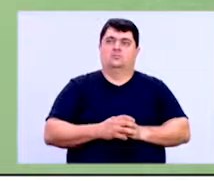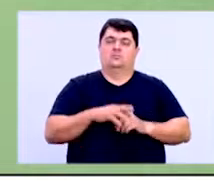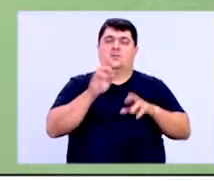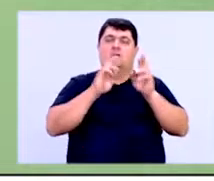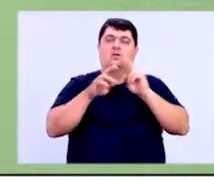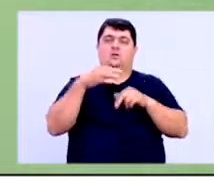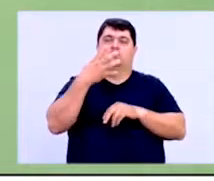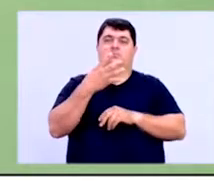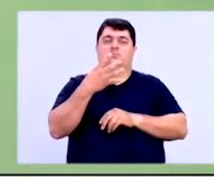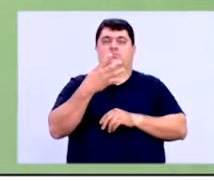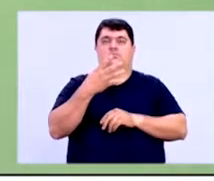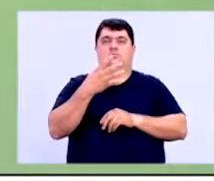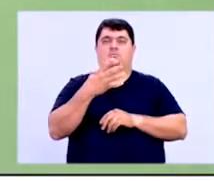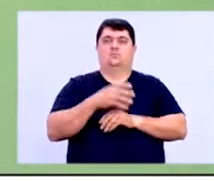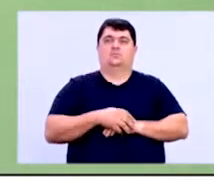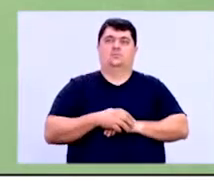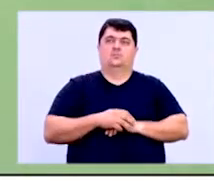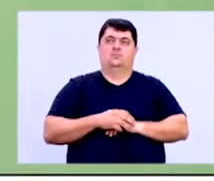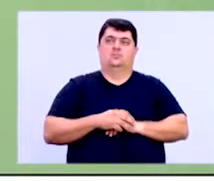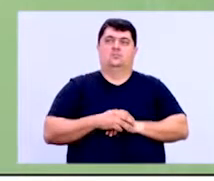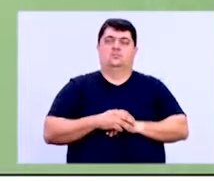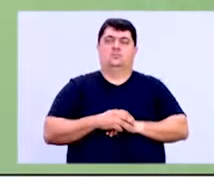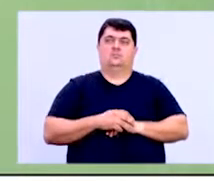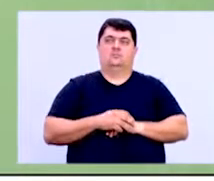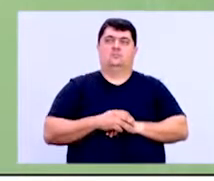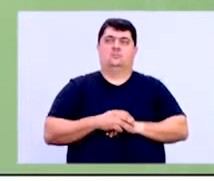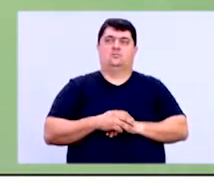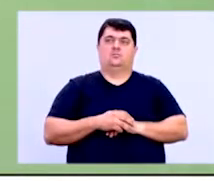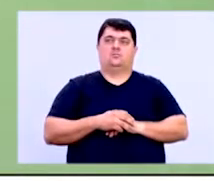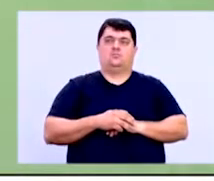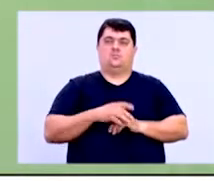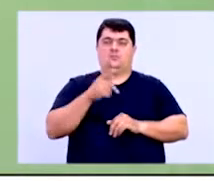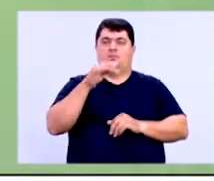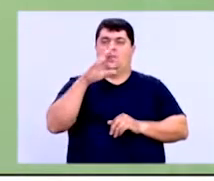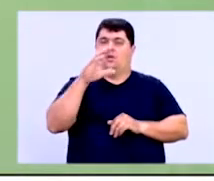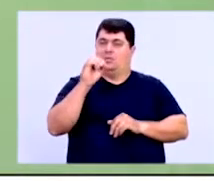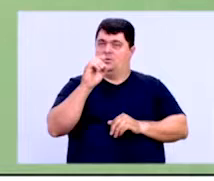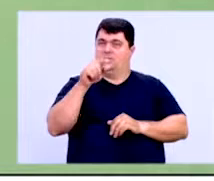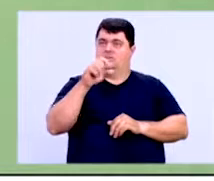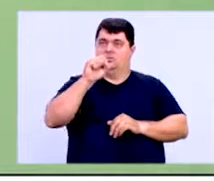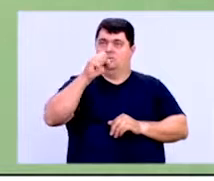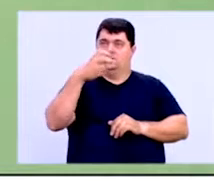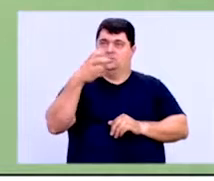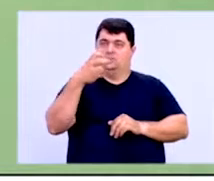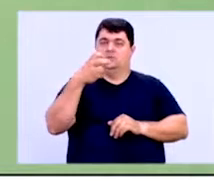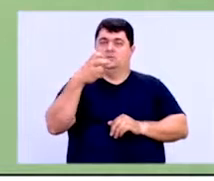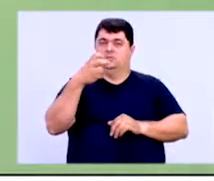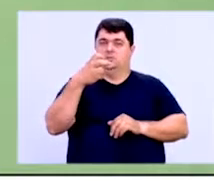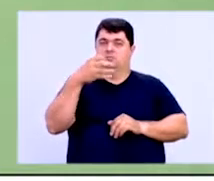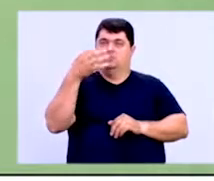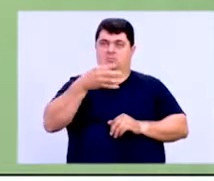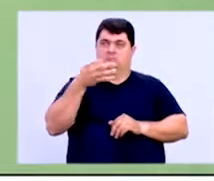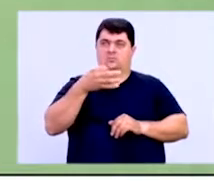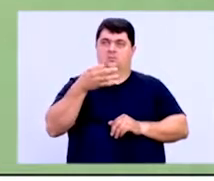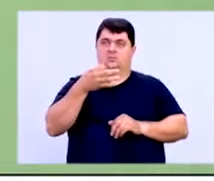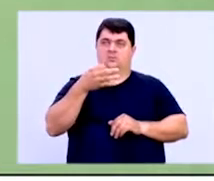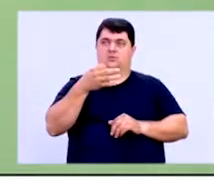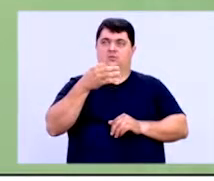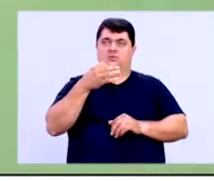Resposta da questão 4. O preço de venda, 85, certo? Os custos